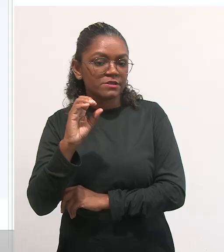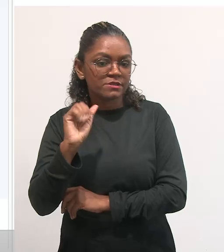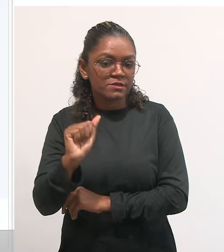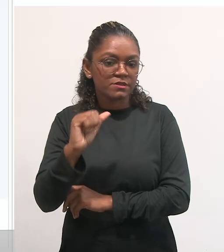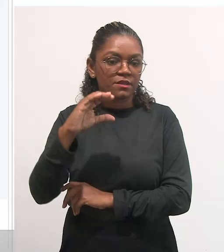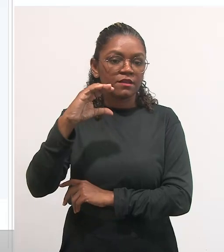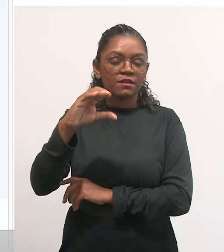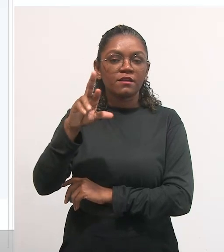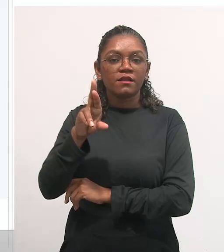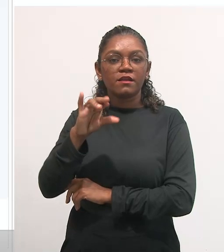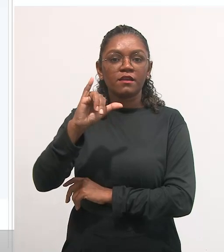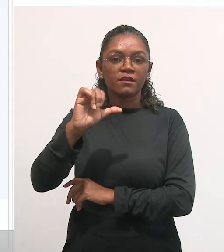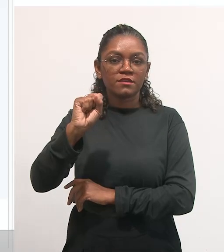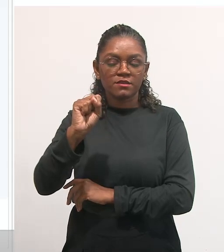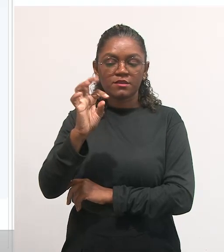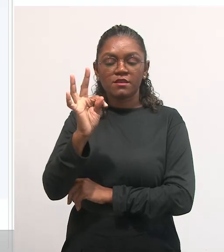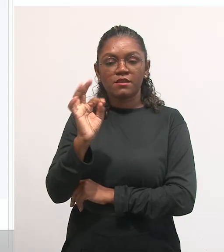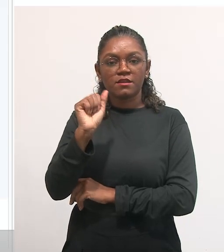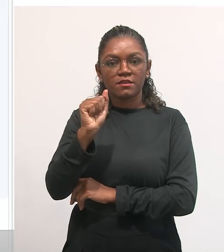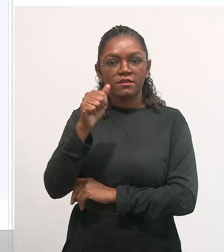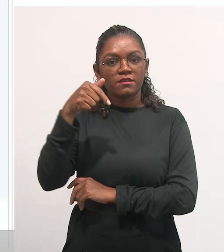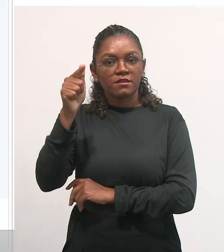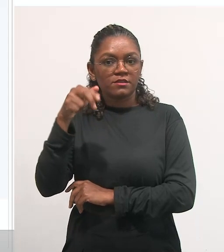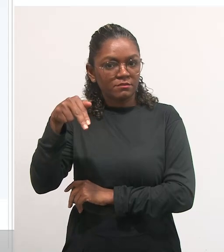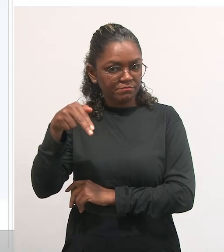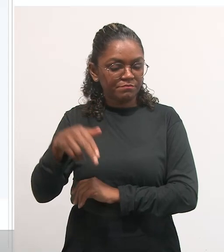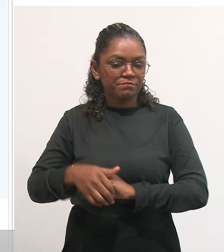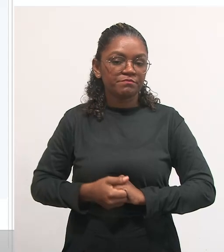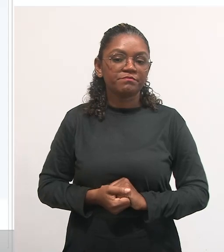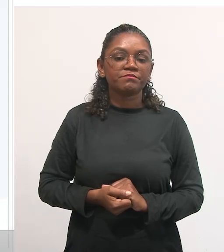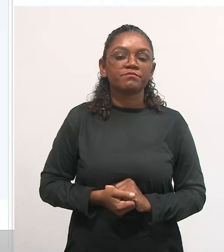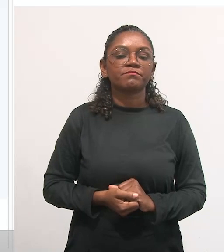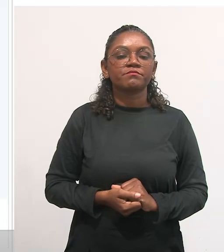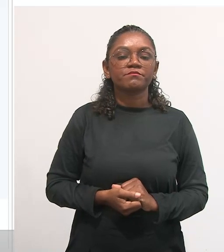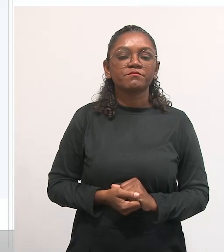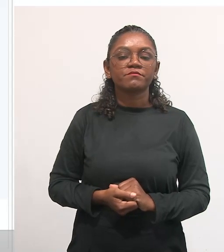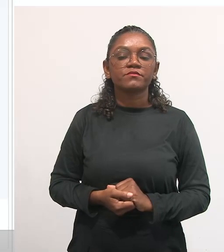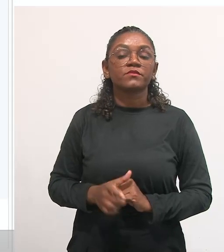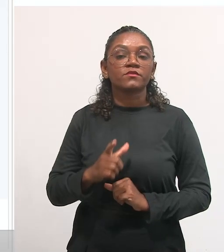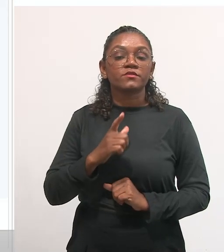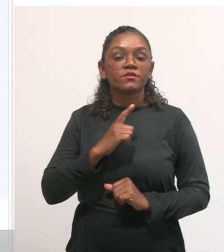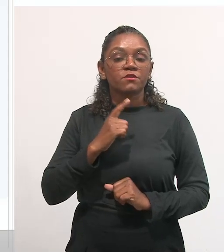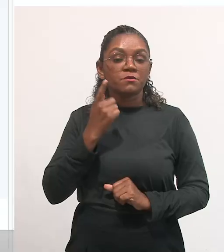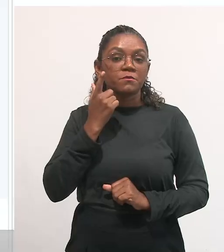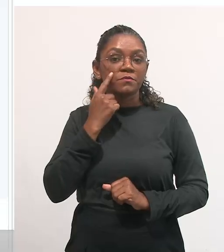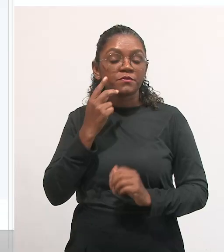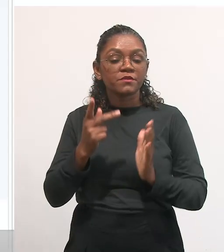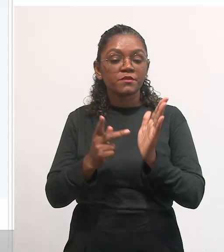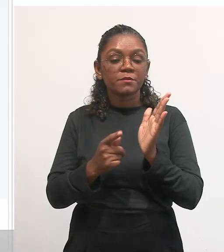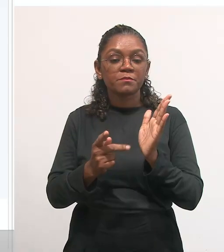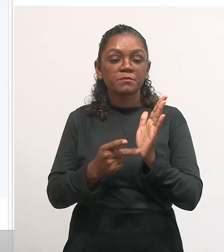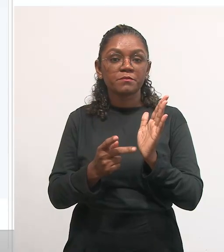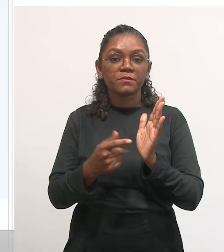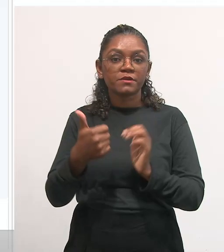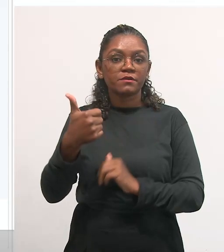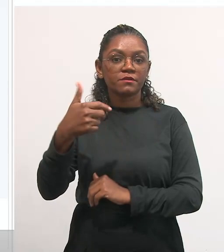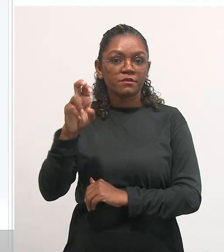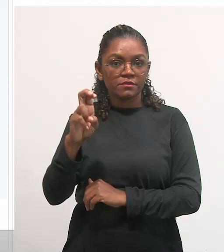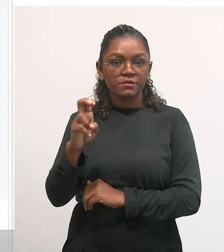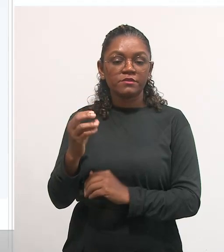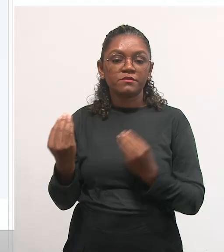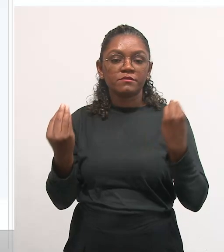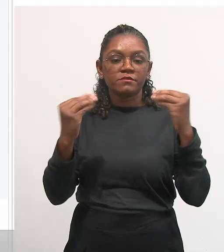sobre a prática e a gente vai trazer alguns destaques aqui do sacristã lá pela página 15 o que que ele coloca